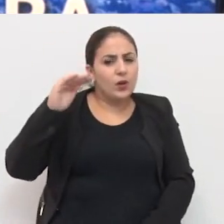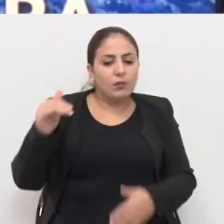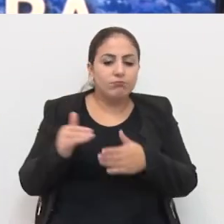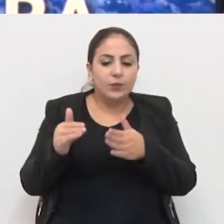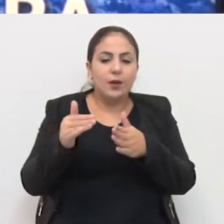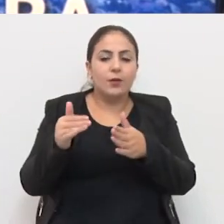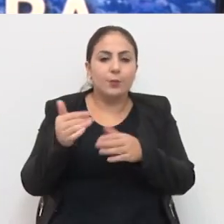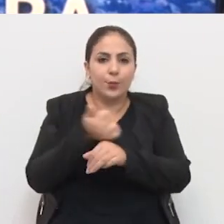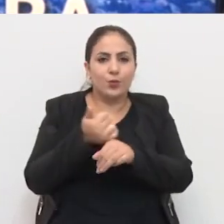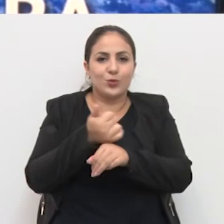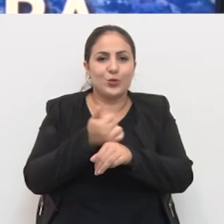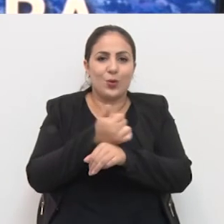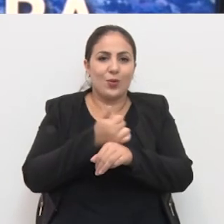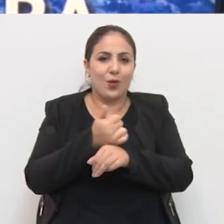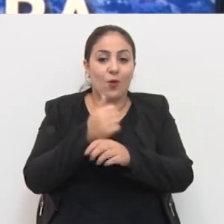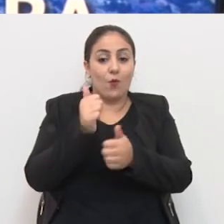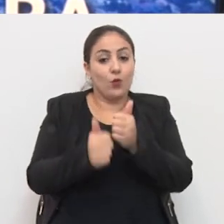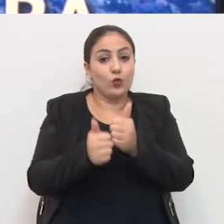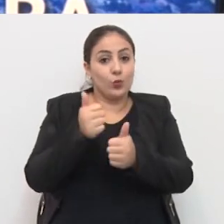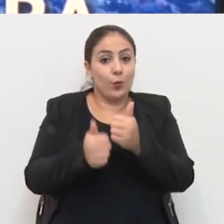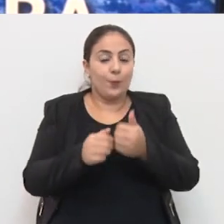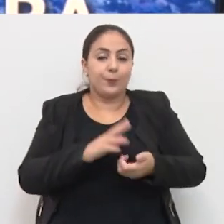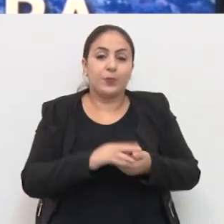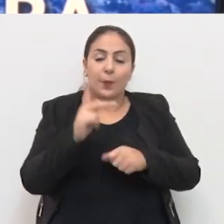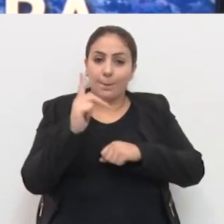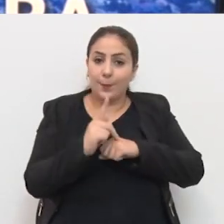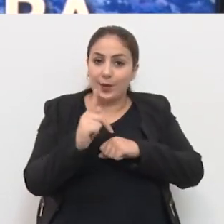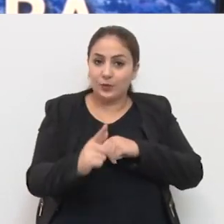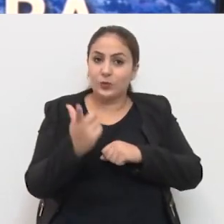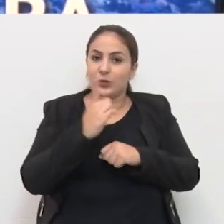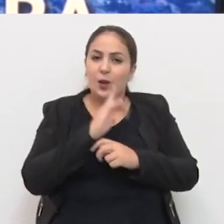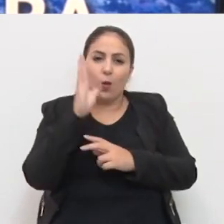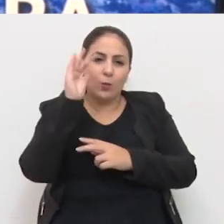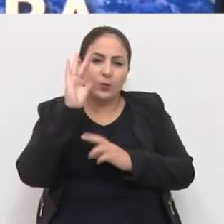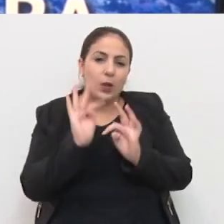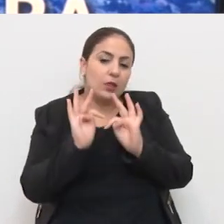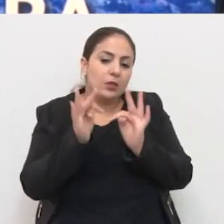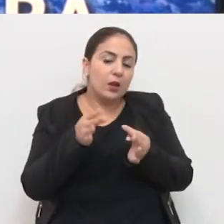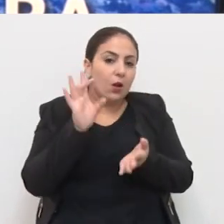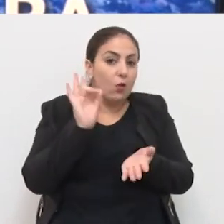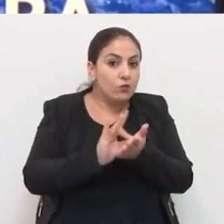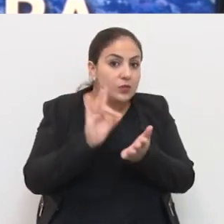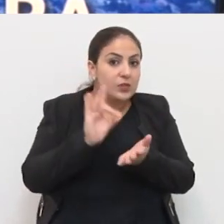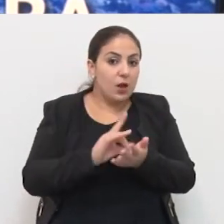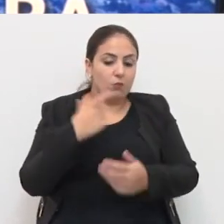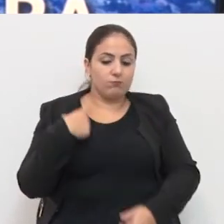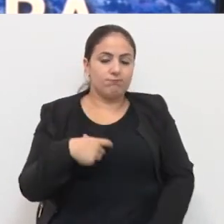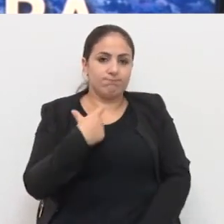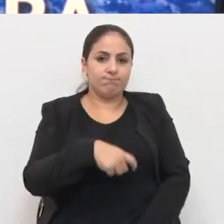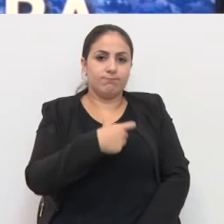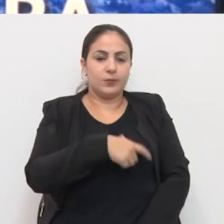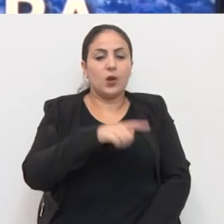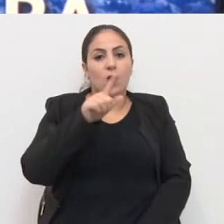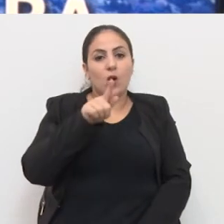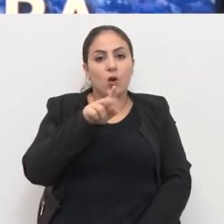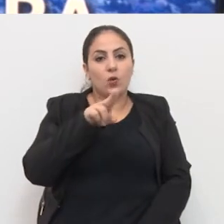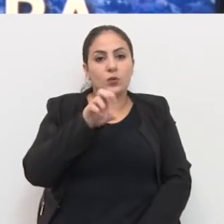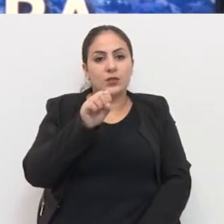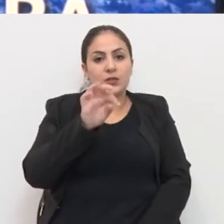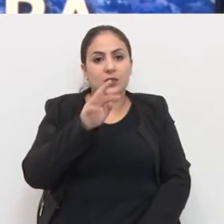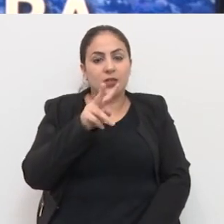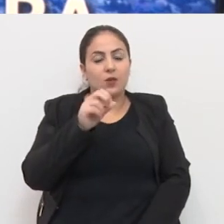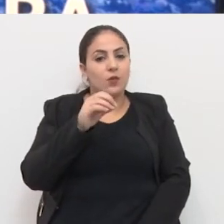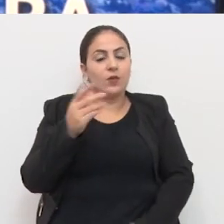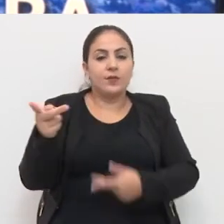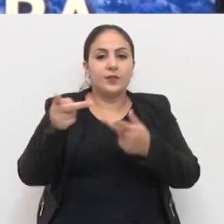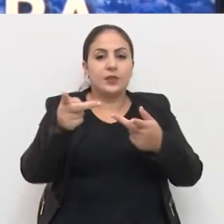no futebol. Passo Fundo passa a contar com um observador técnico oficial do Grêmio. Gustavo Vargas